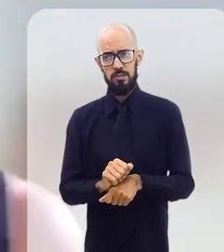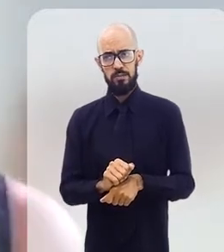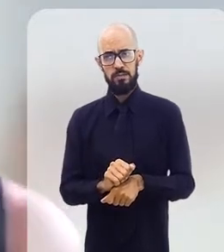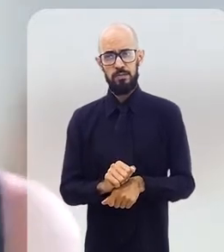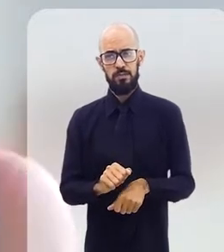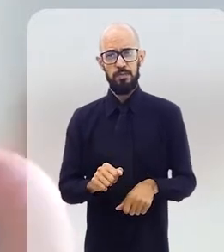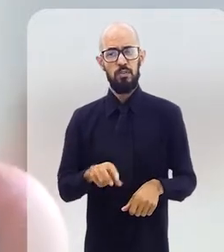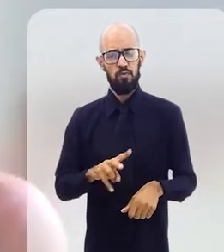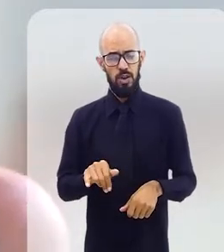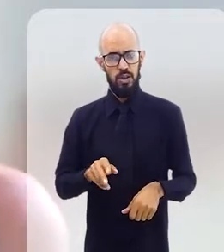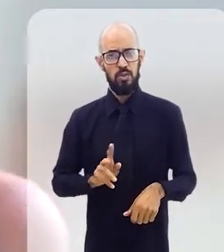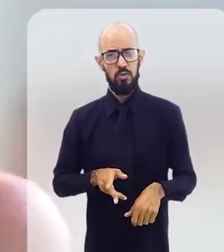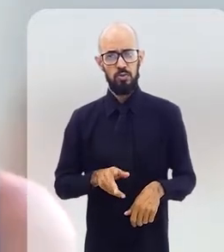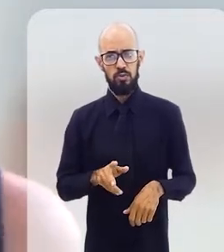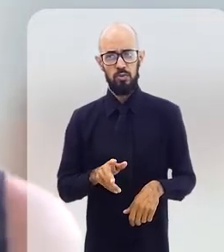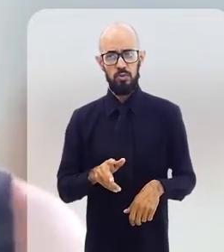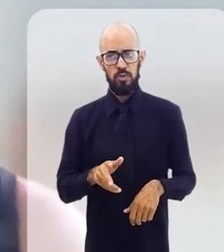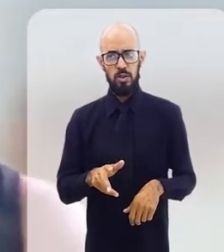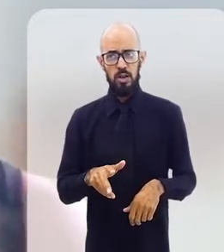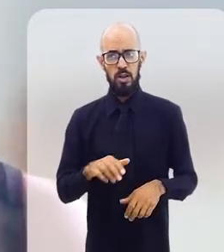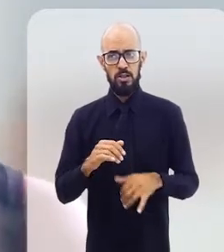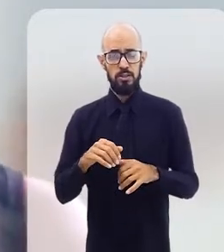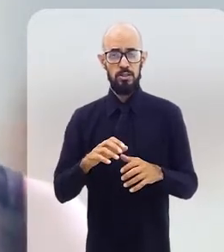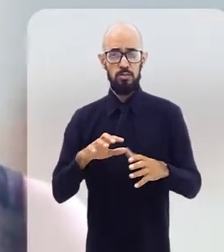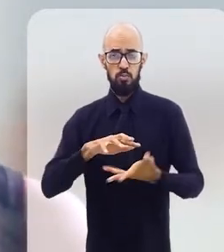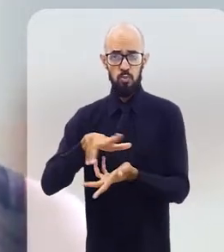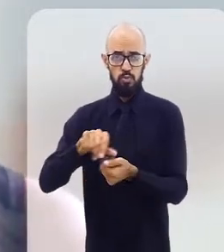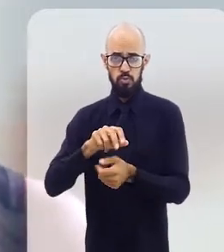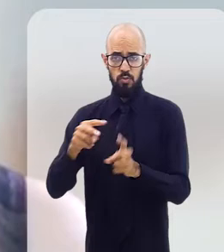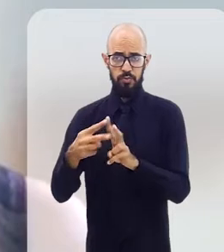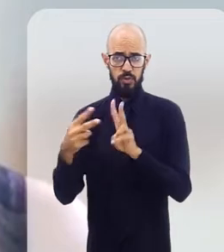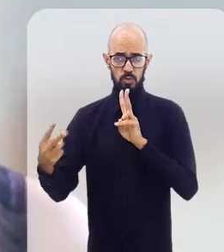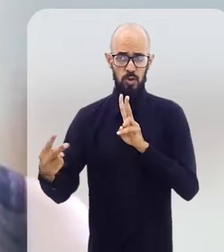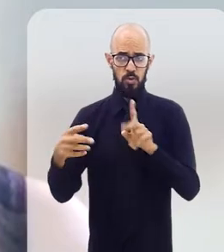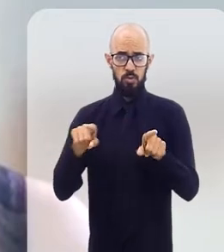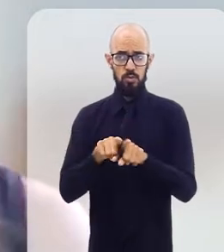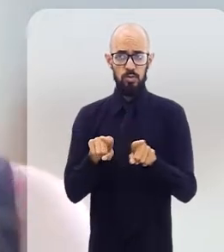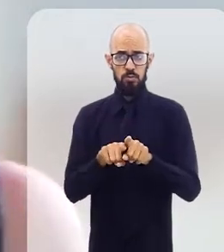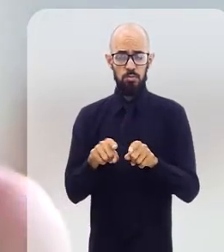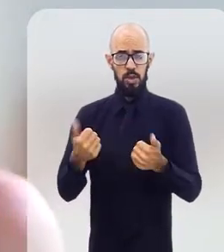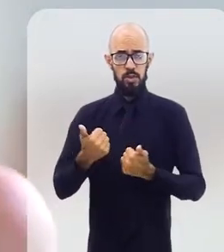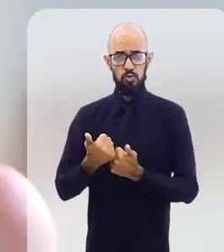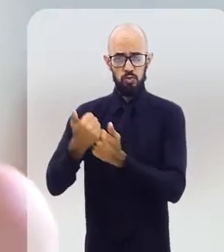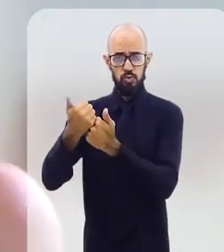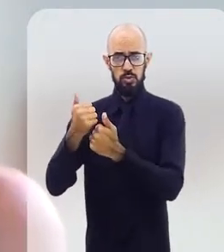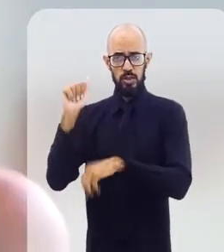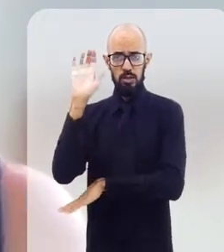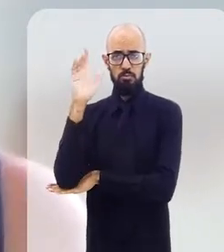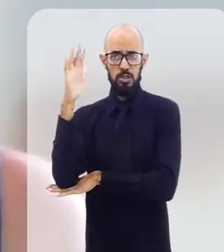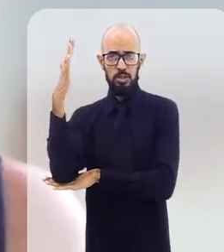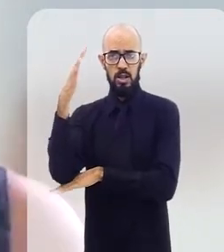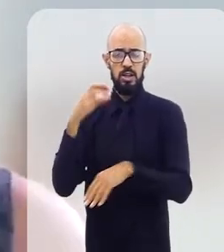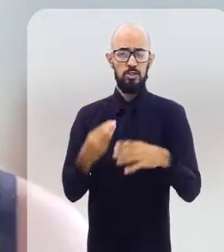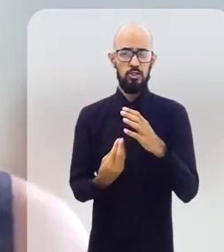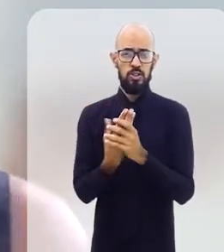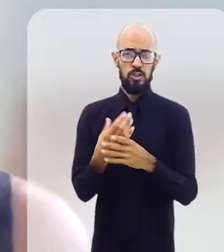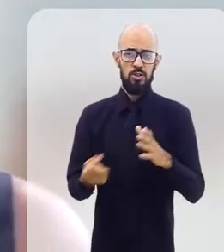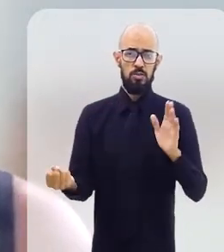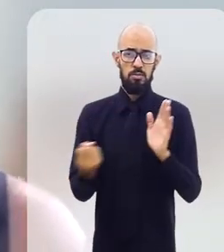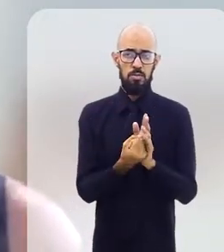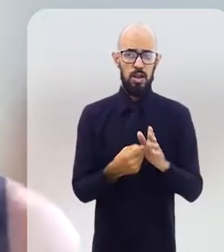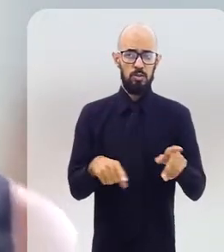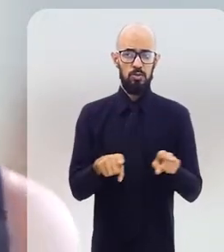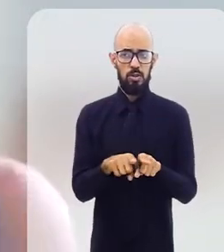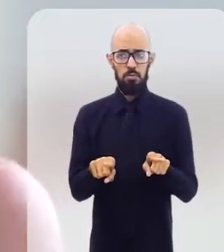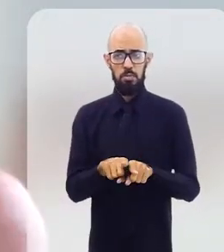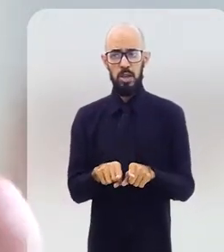mundo virtual e vai continuar no mundo virtual. A questão da sustentabilidade também impactou muito